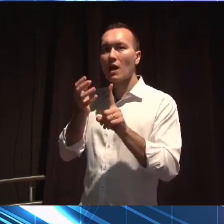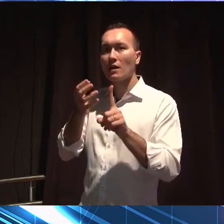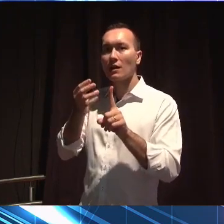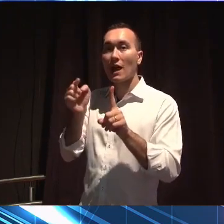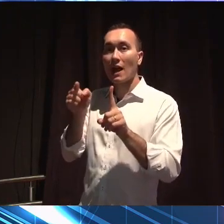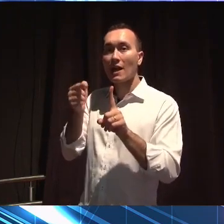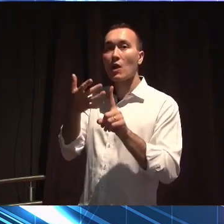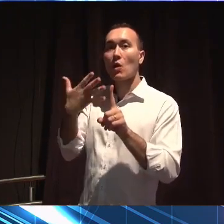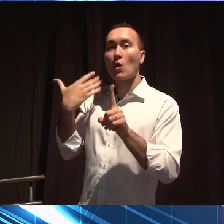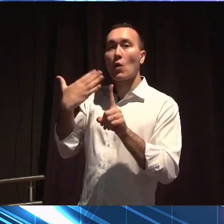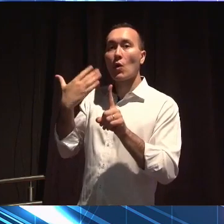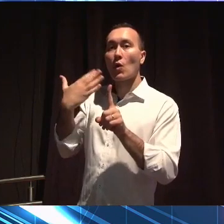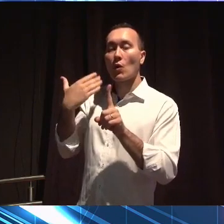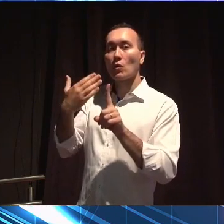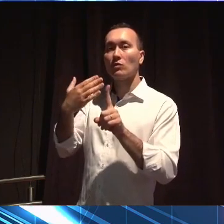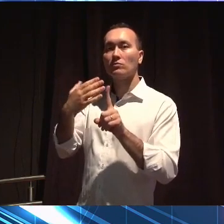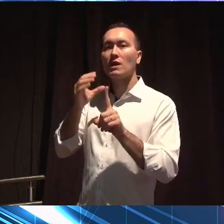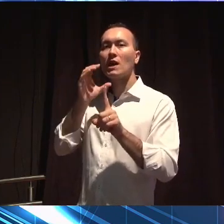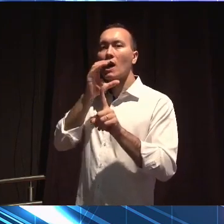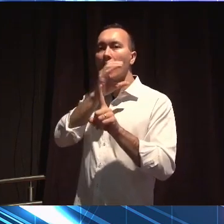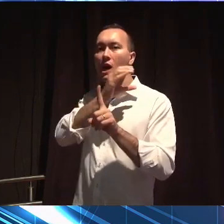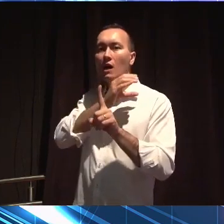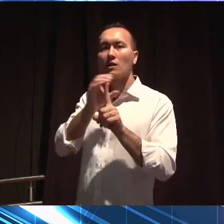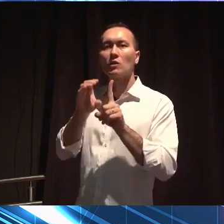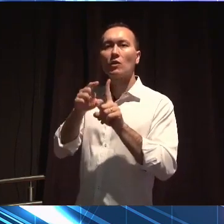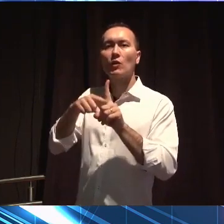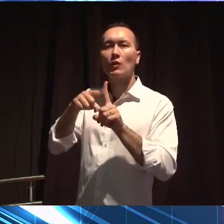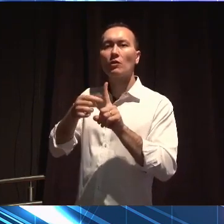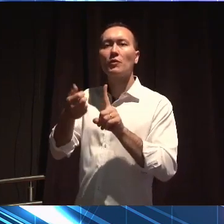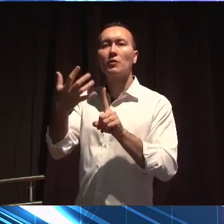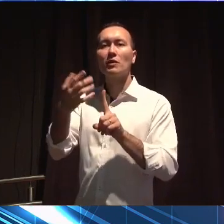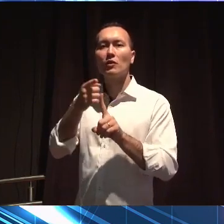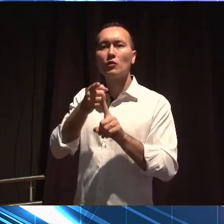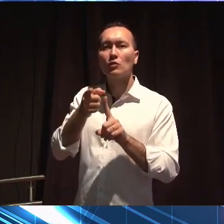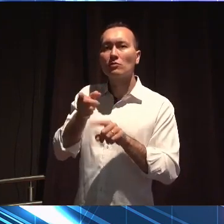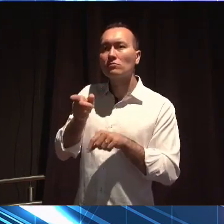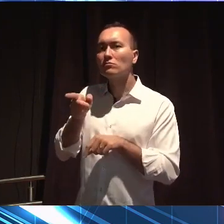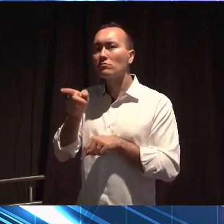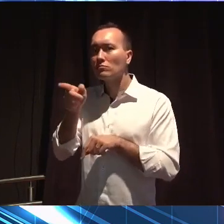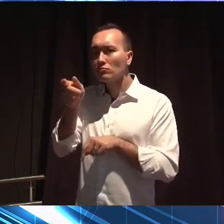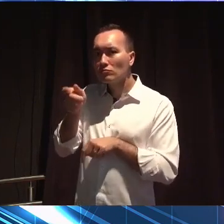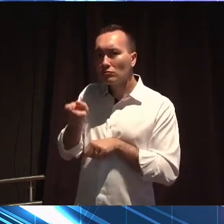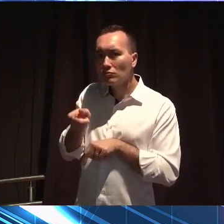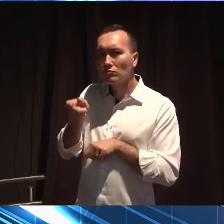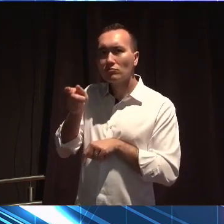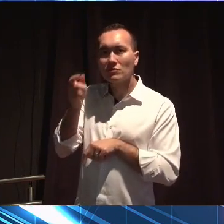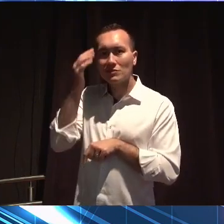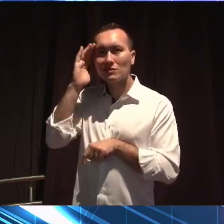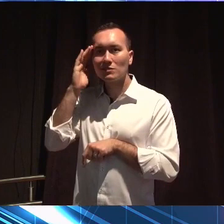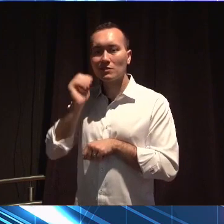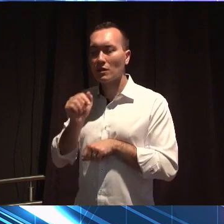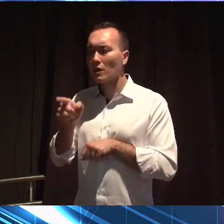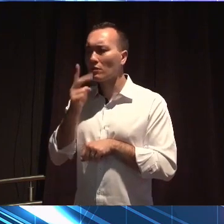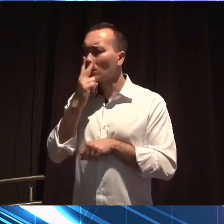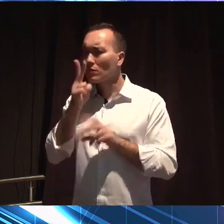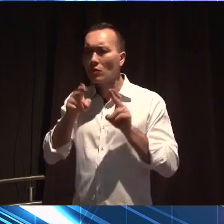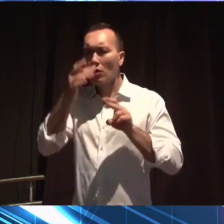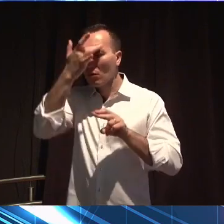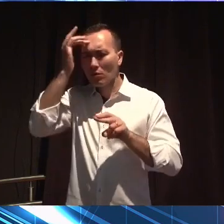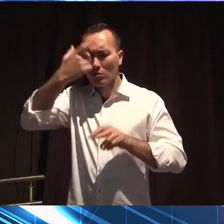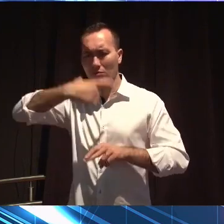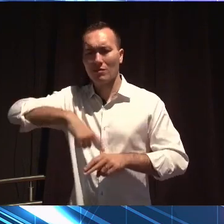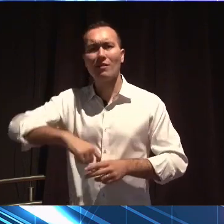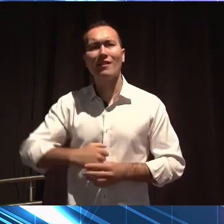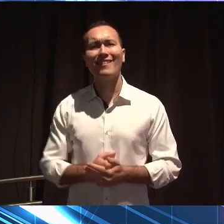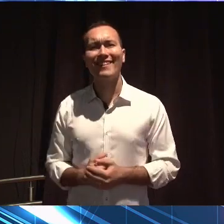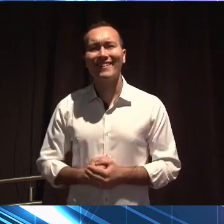temperatura corporal das vacas antes de medir a temperatura corporal de gente. Agora a gente já mede de gente também. Né? Então,